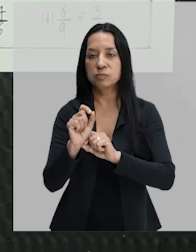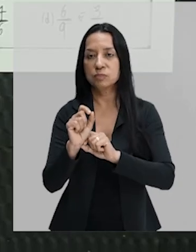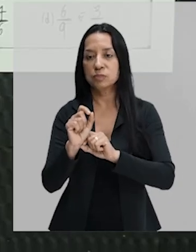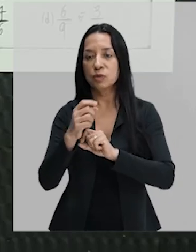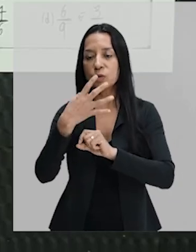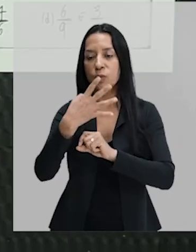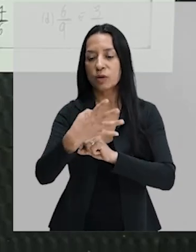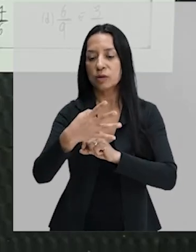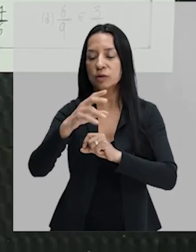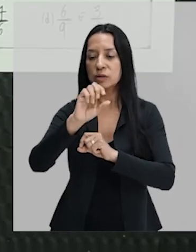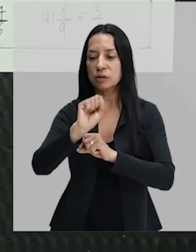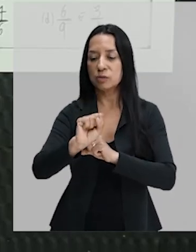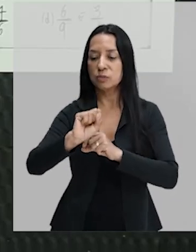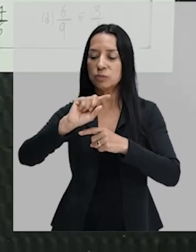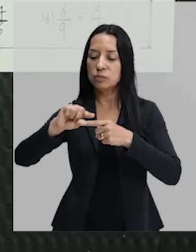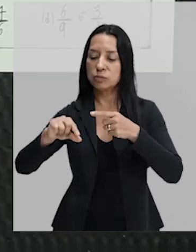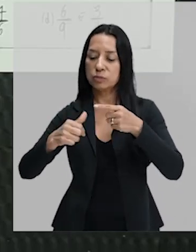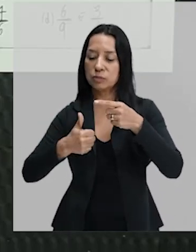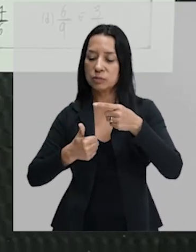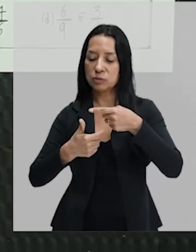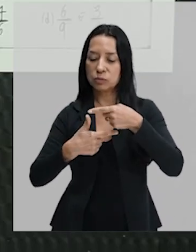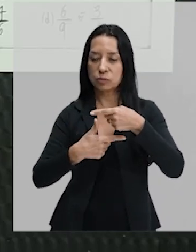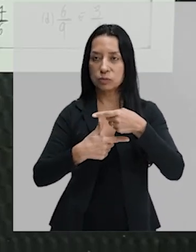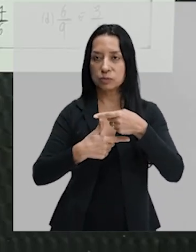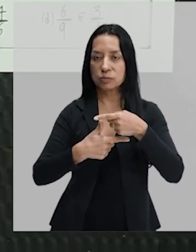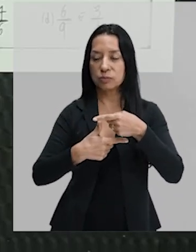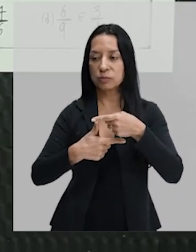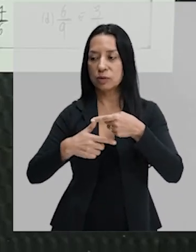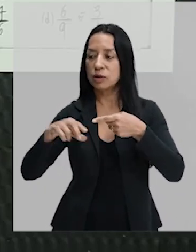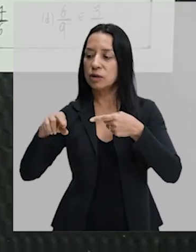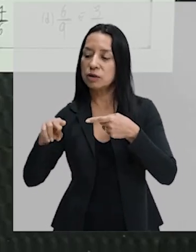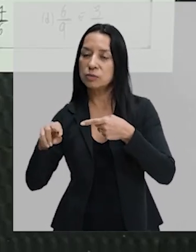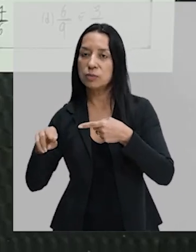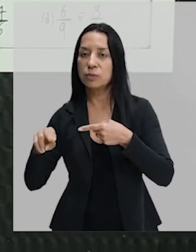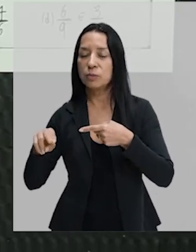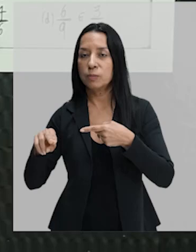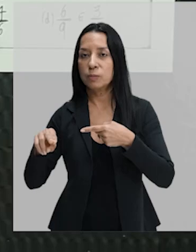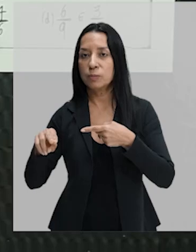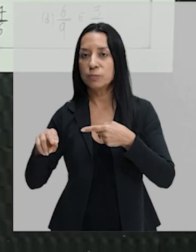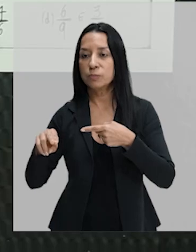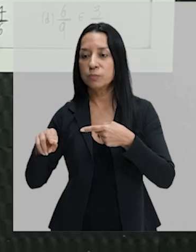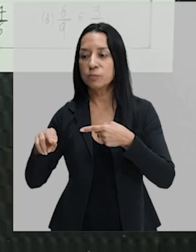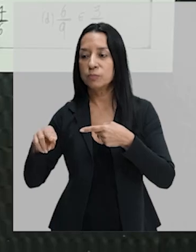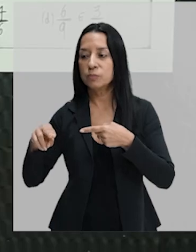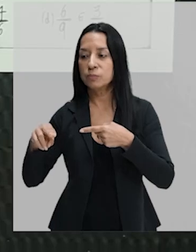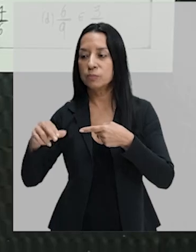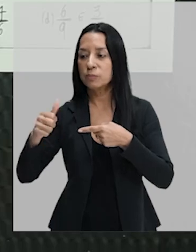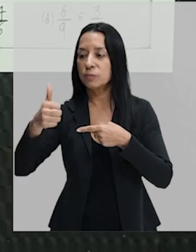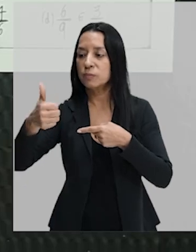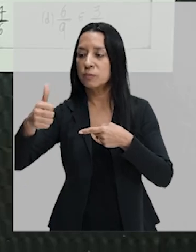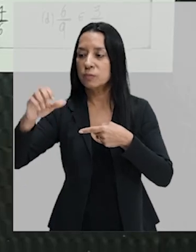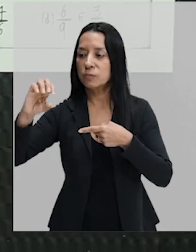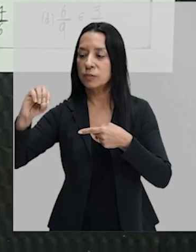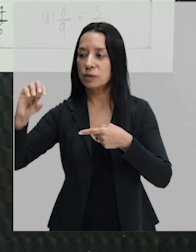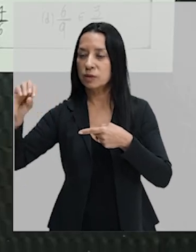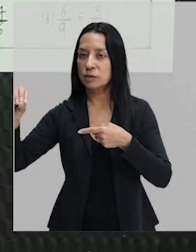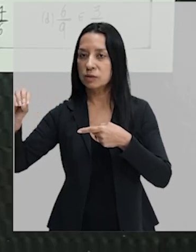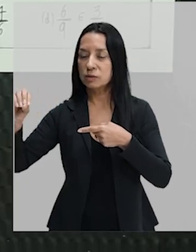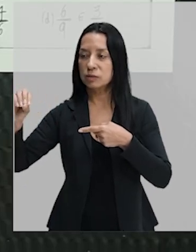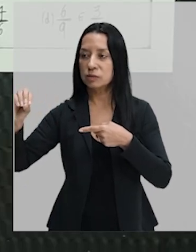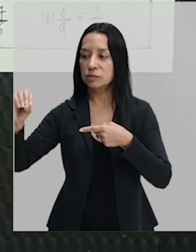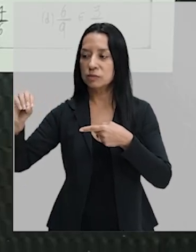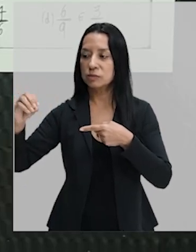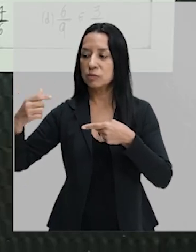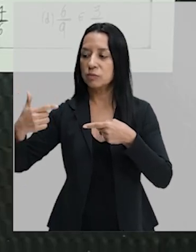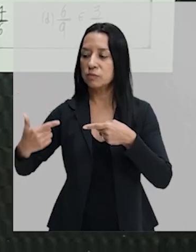que 48 sobre 12 é igual a 100 sobre 24. Aliás, 100